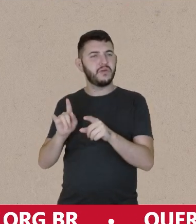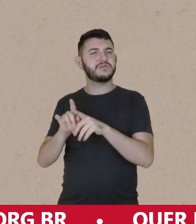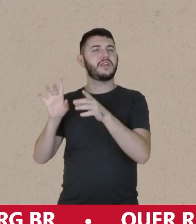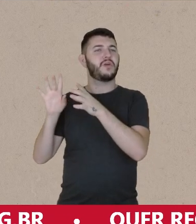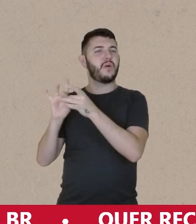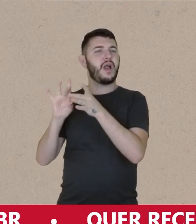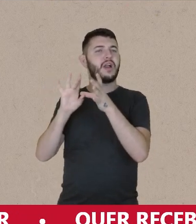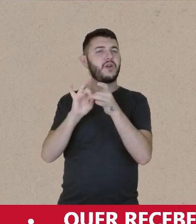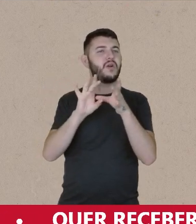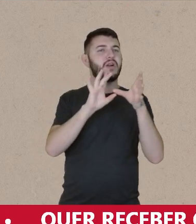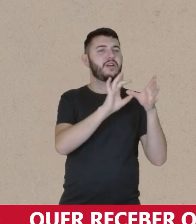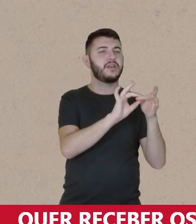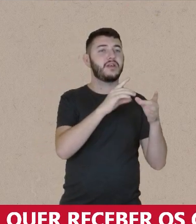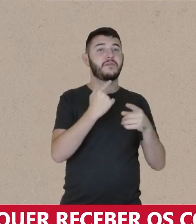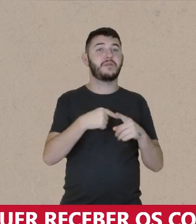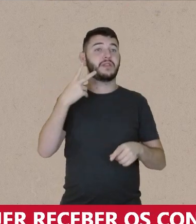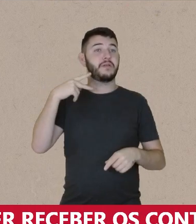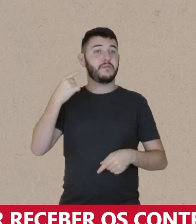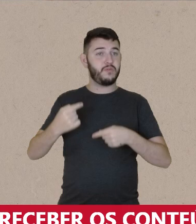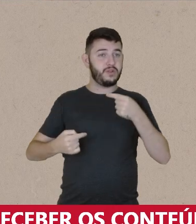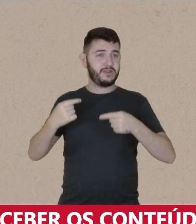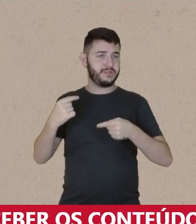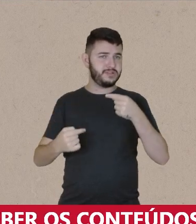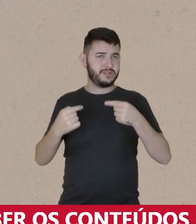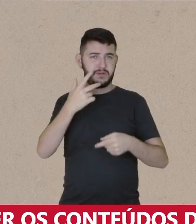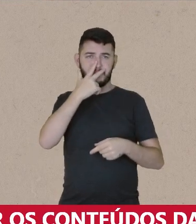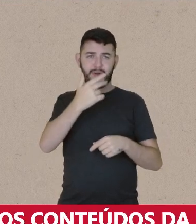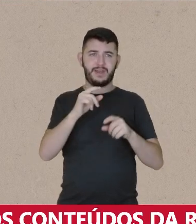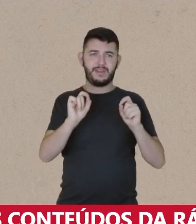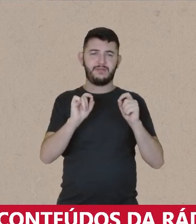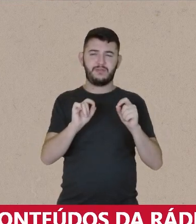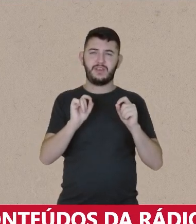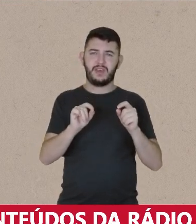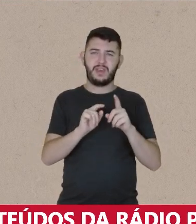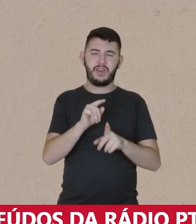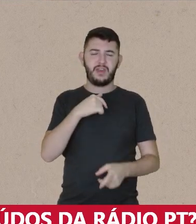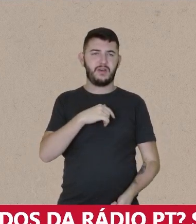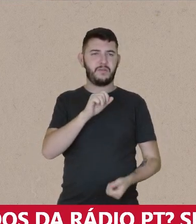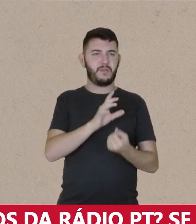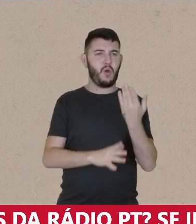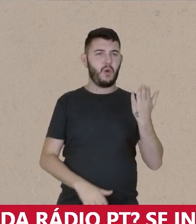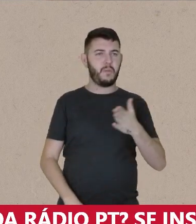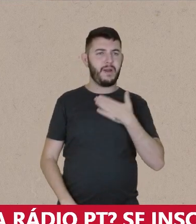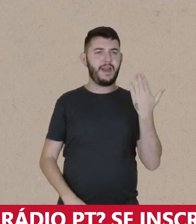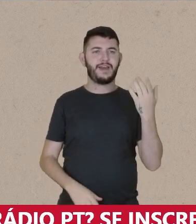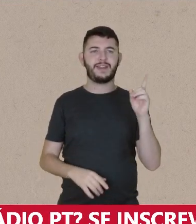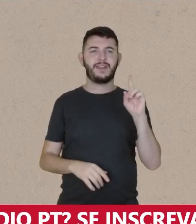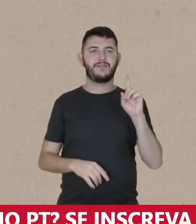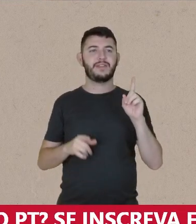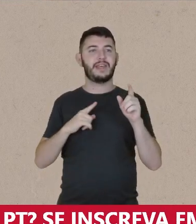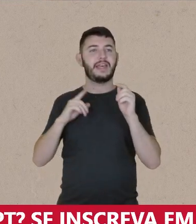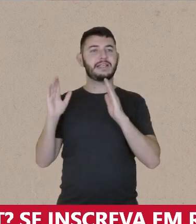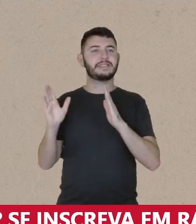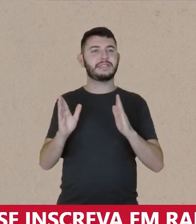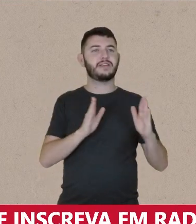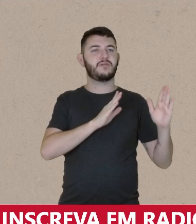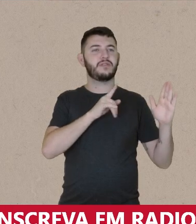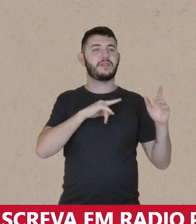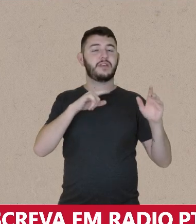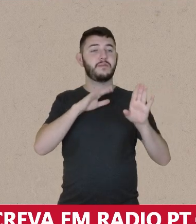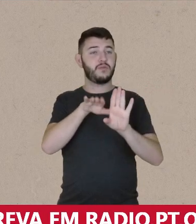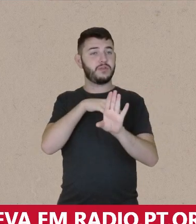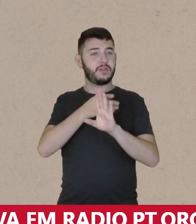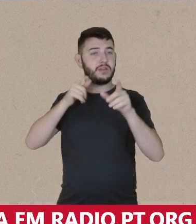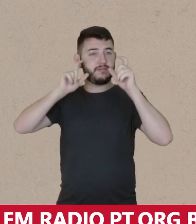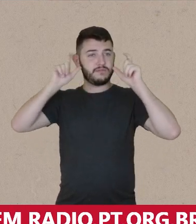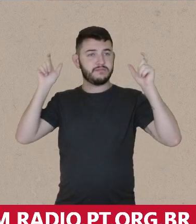porque no mundo da política as coisas não brotam por acaso, elas têm uma sequência, elas têm uma cadência, ela tem interesses por